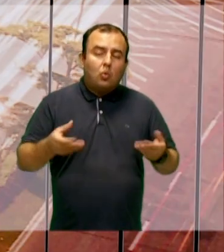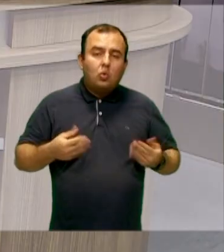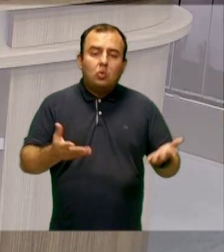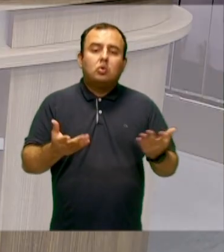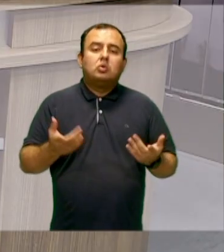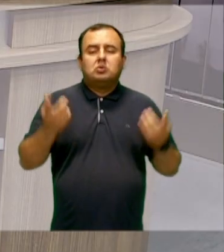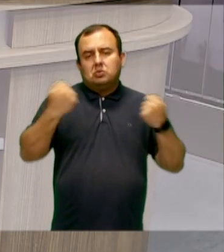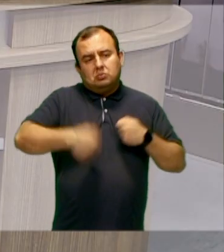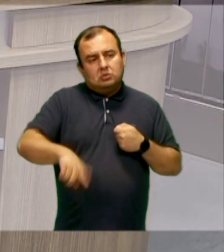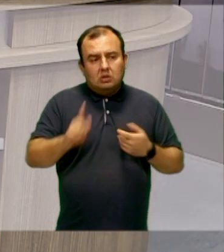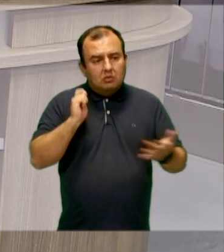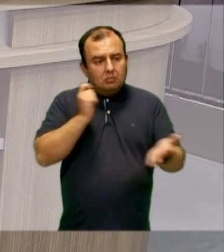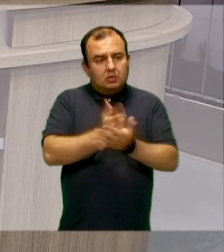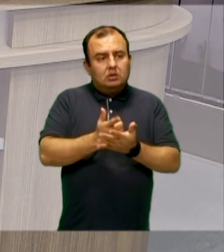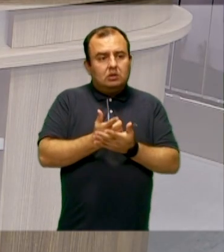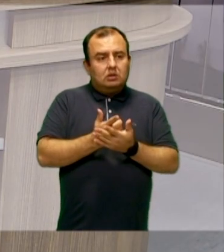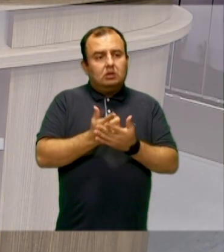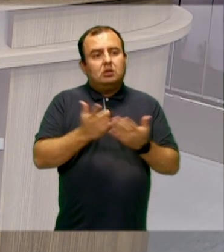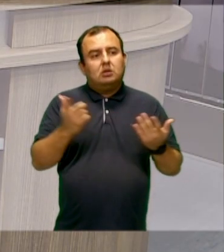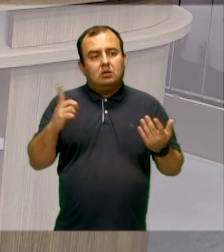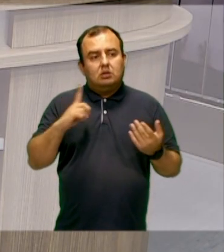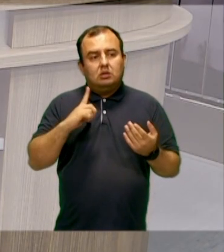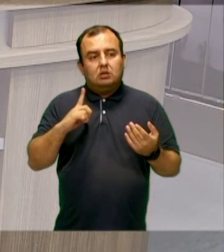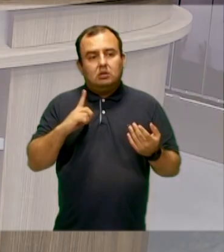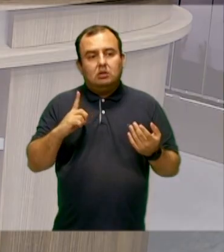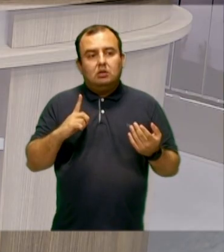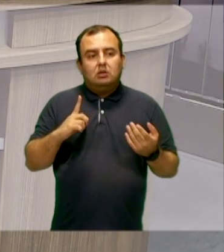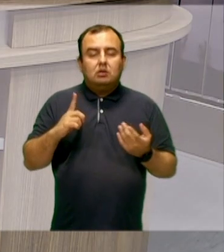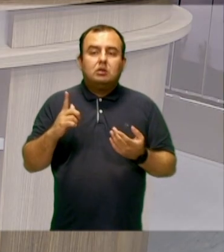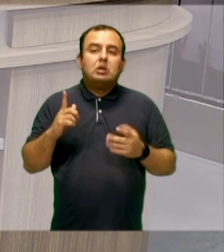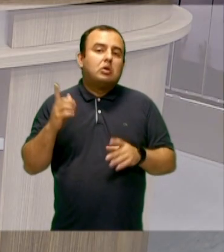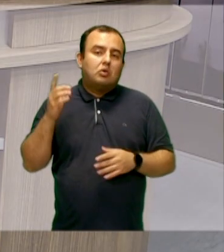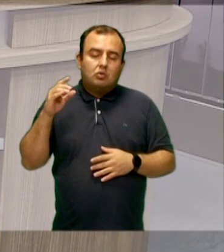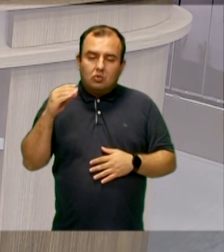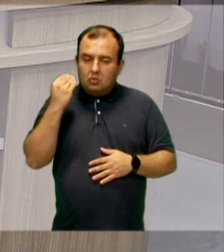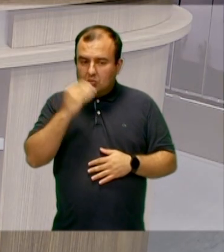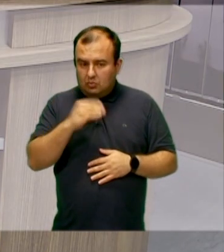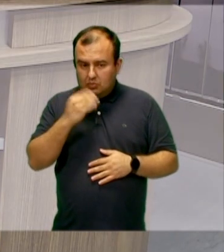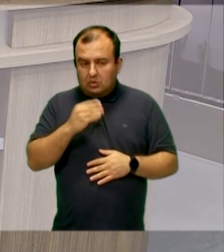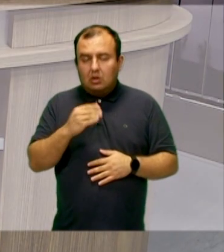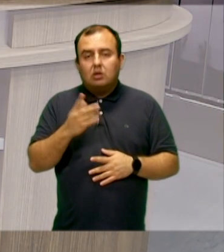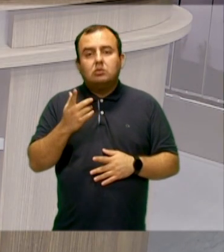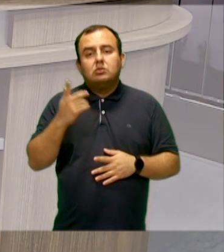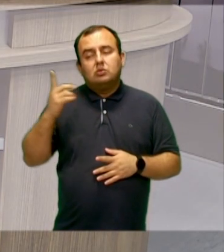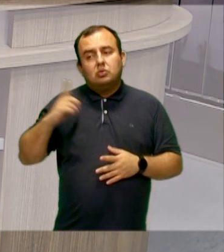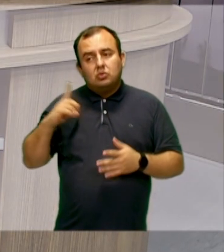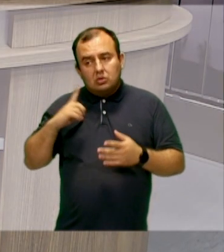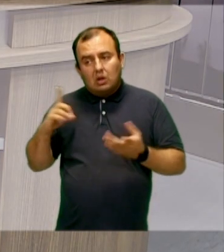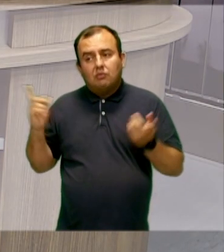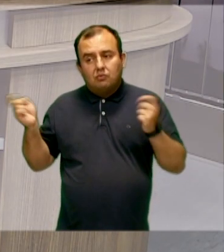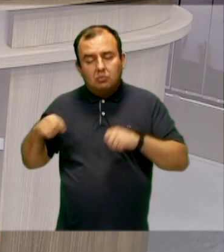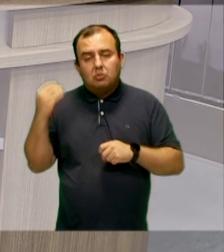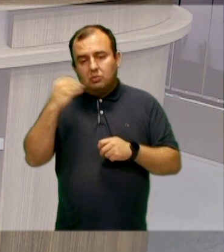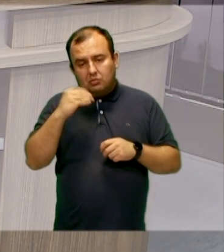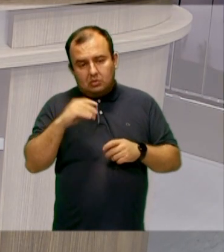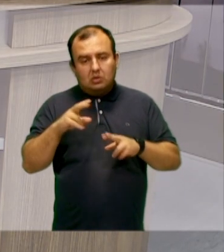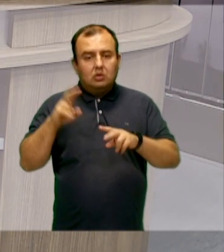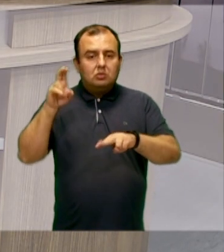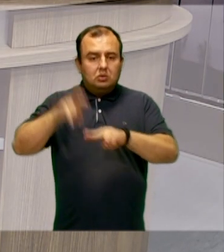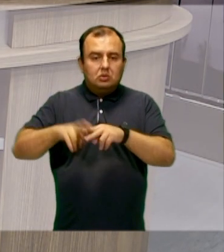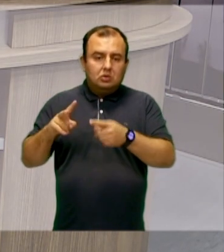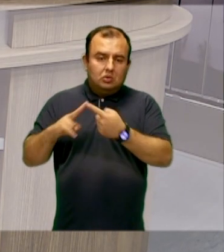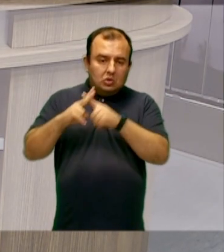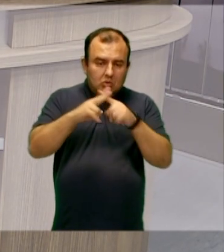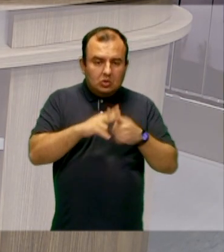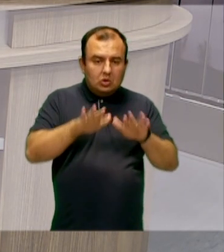custo desnecessário por estar obsoleto, não foi aproveitado. Não foi aproveitado. Mas aquilo que poderia ter algum conserto, uma cadeira